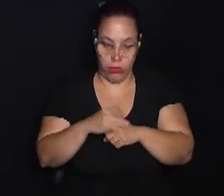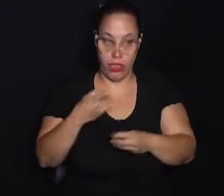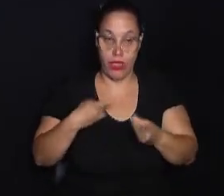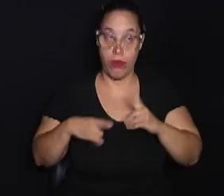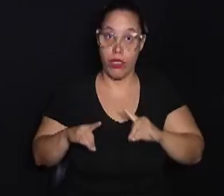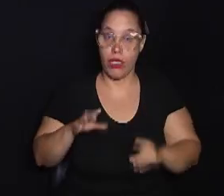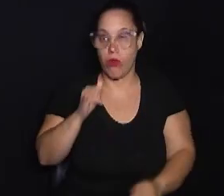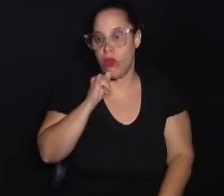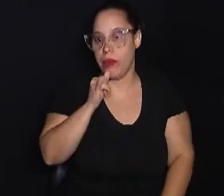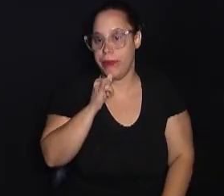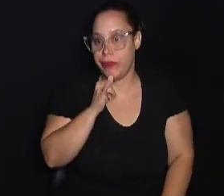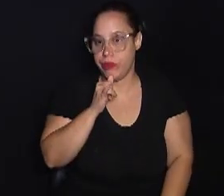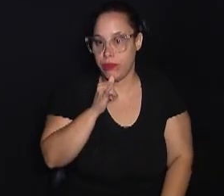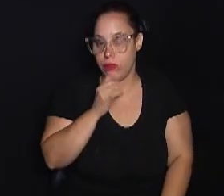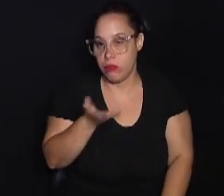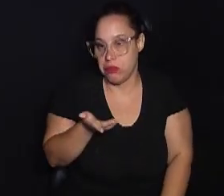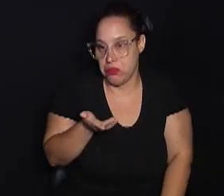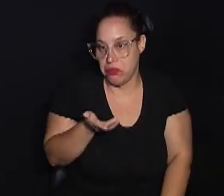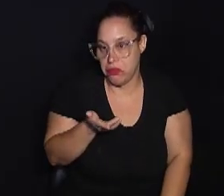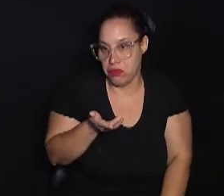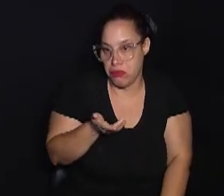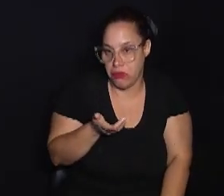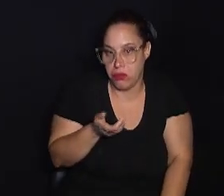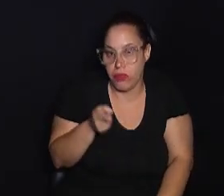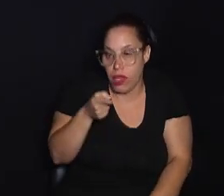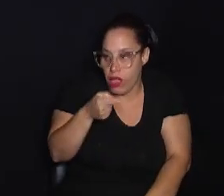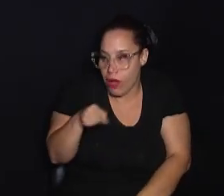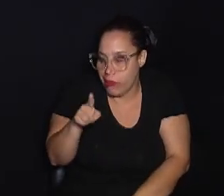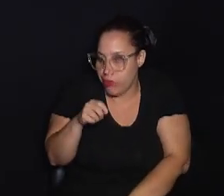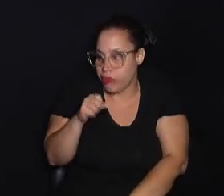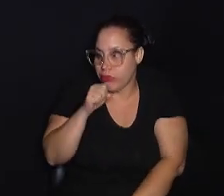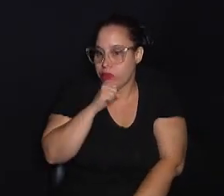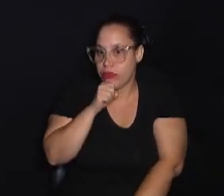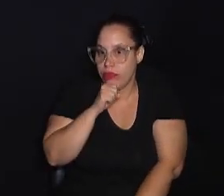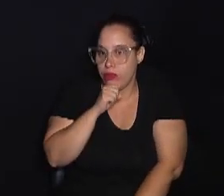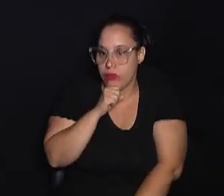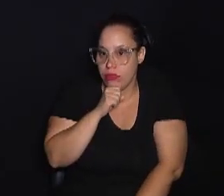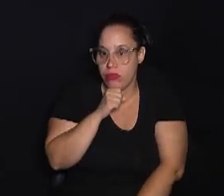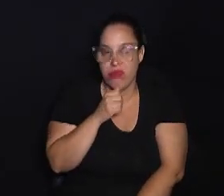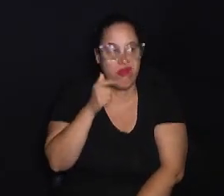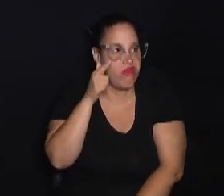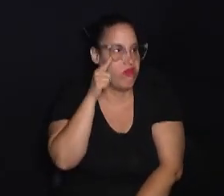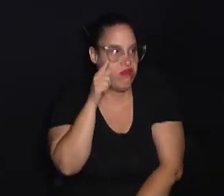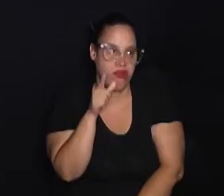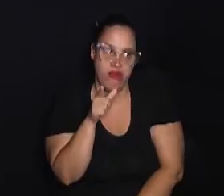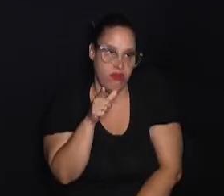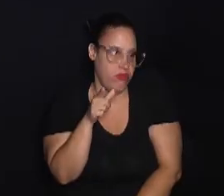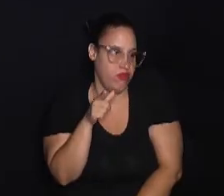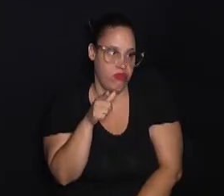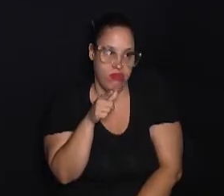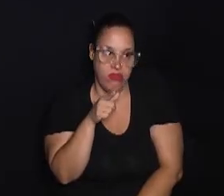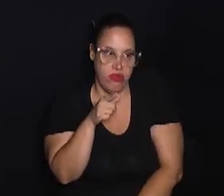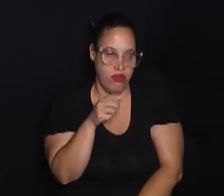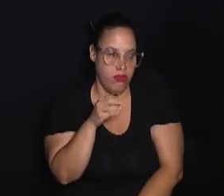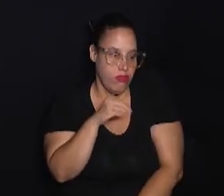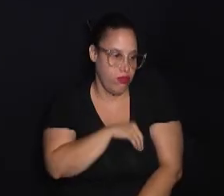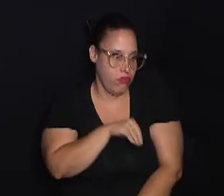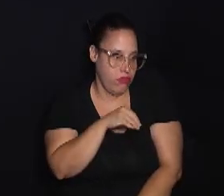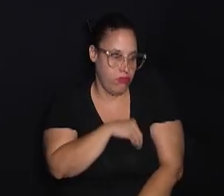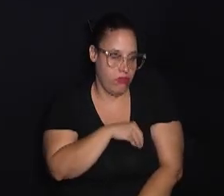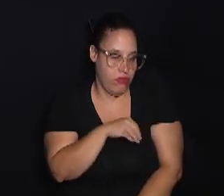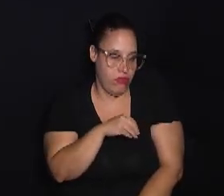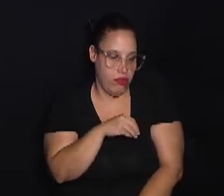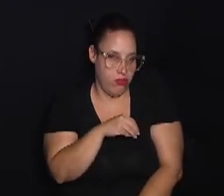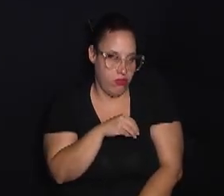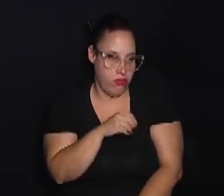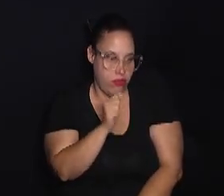depressão. Só que muitas das vezes esses idosos não conseguem garantir com o seu salário, com o seu benefício, com a